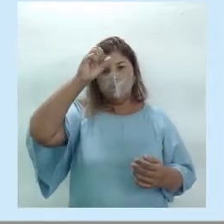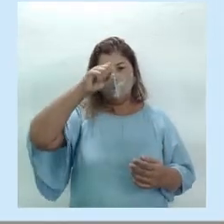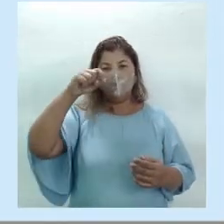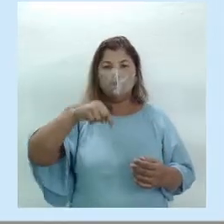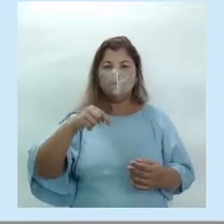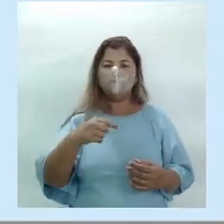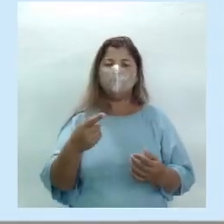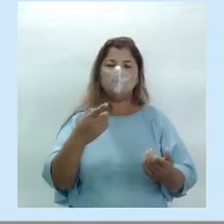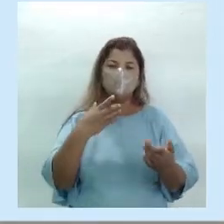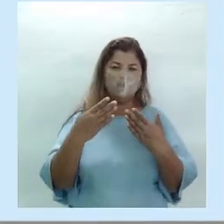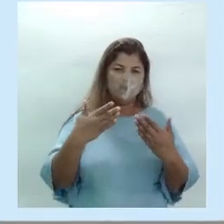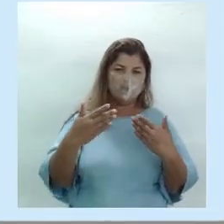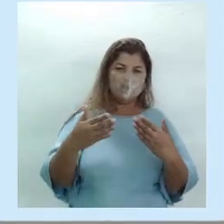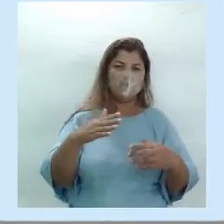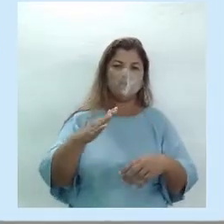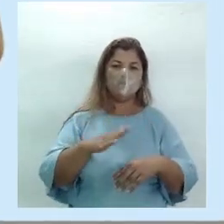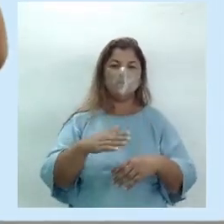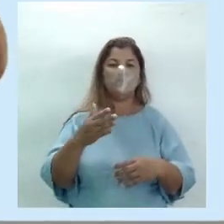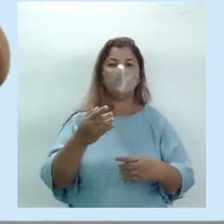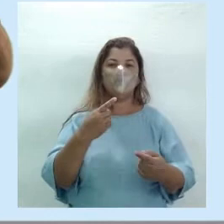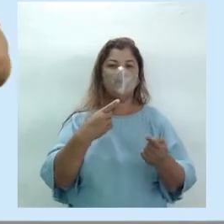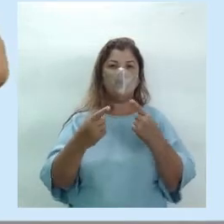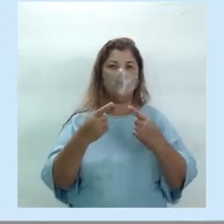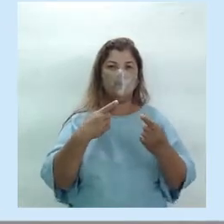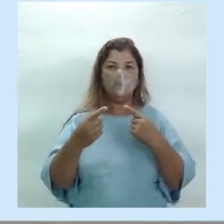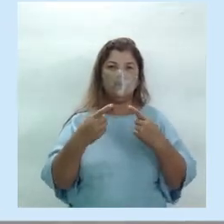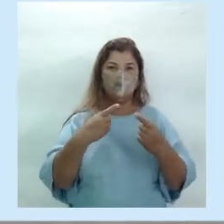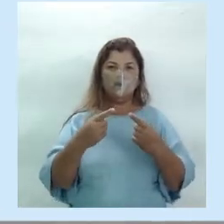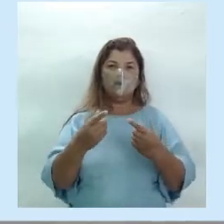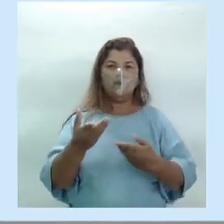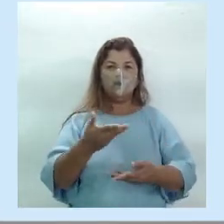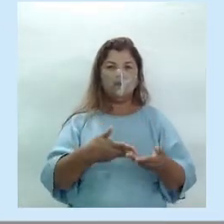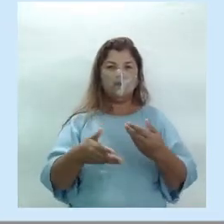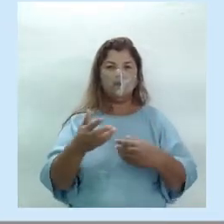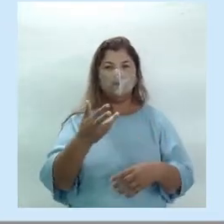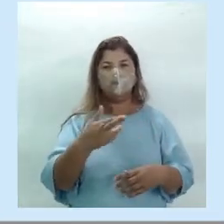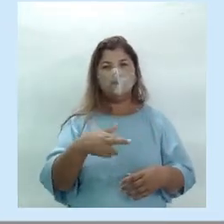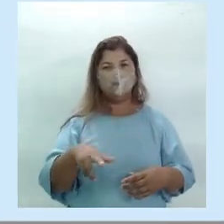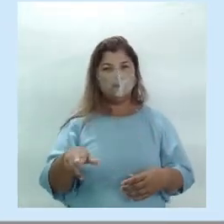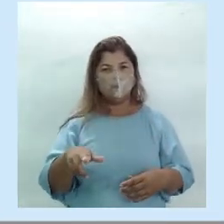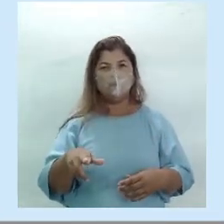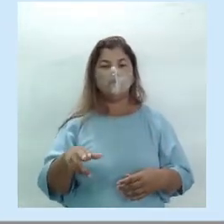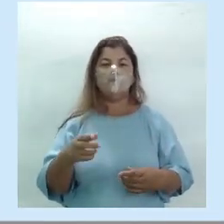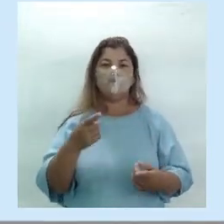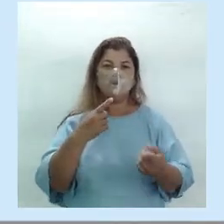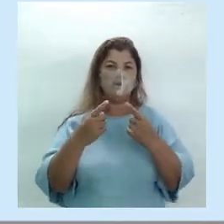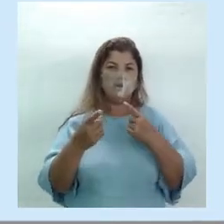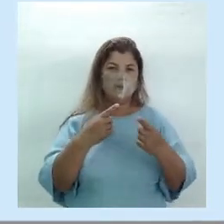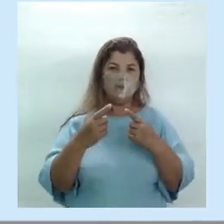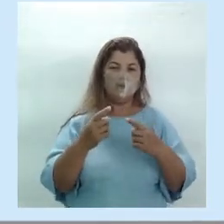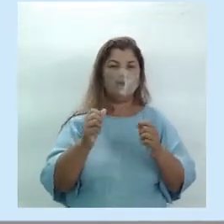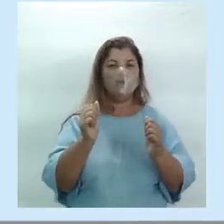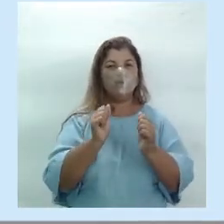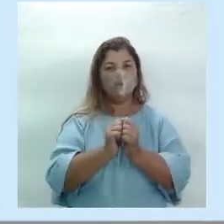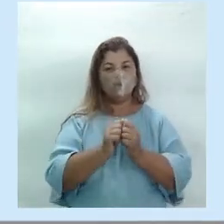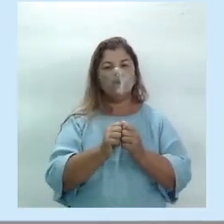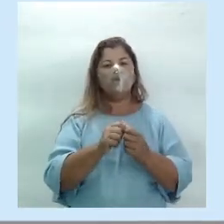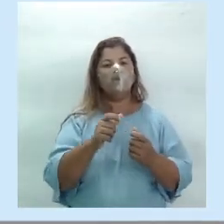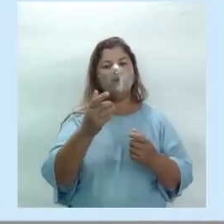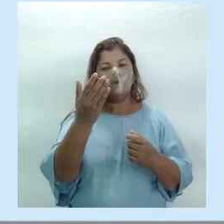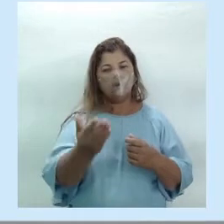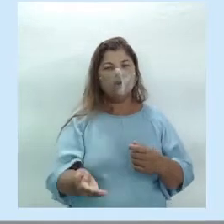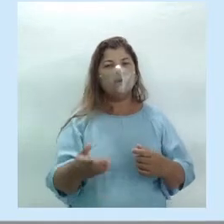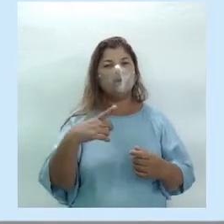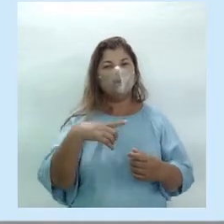discutir, conversar um pouco sobre o diálogo interreligioso, o diálogo com aquele que